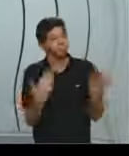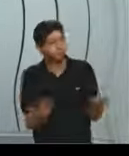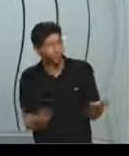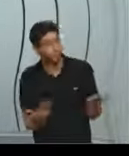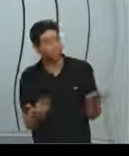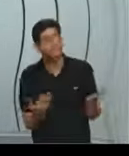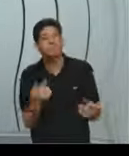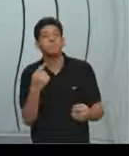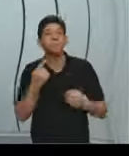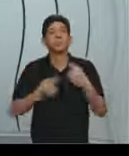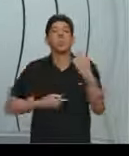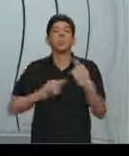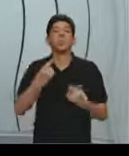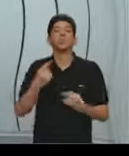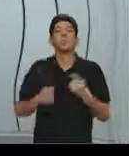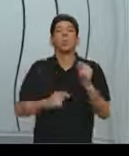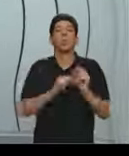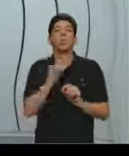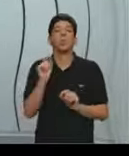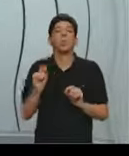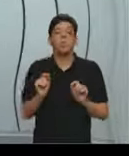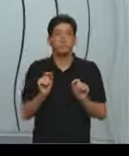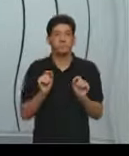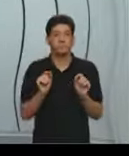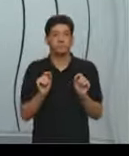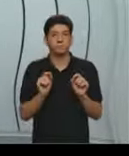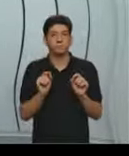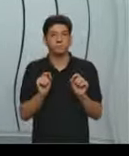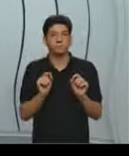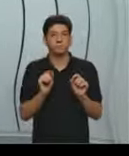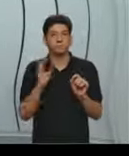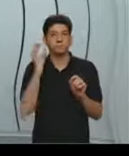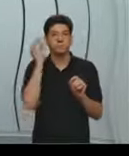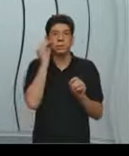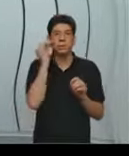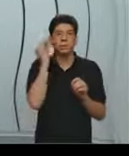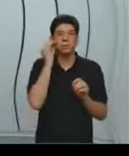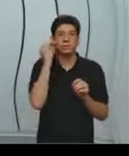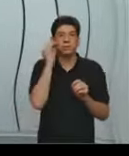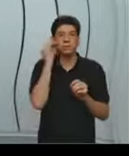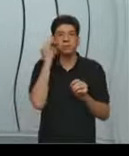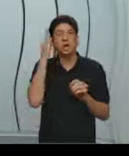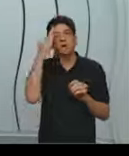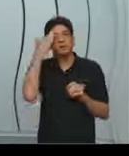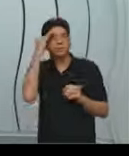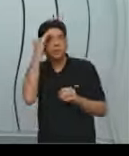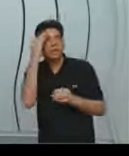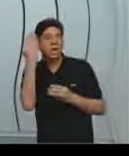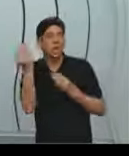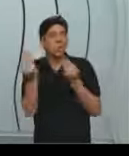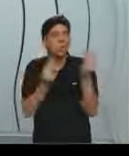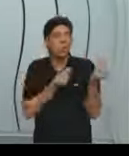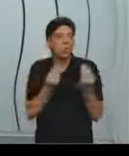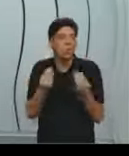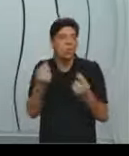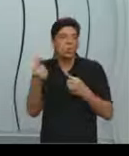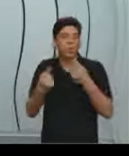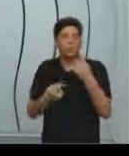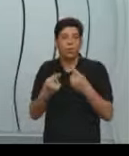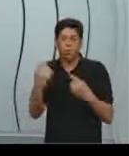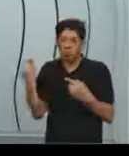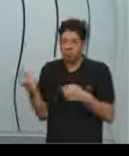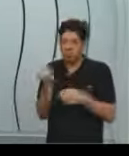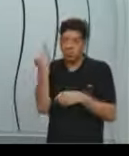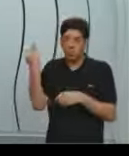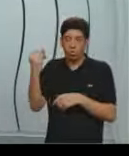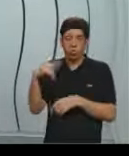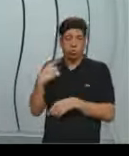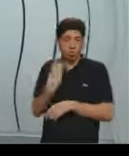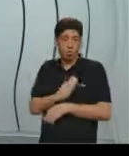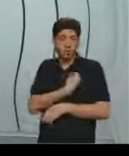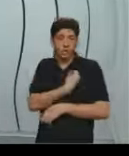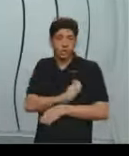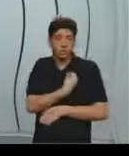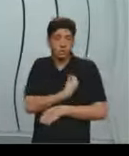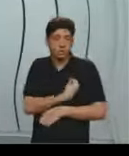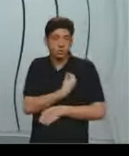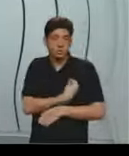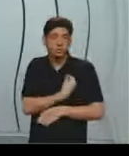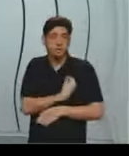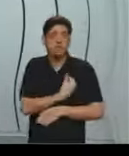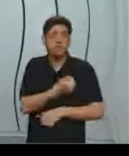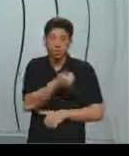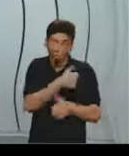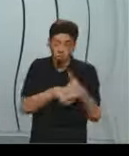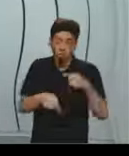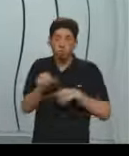discussão para fugir disso é exatamente a gente partir desse pressuposto que a política importante na nossa vida e faz toda